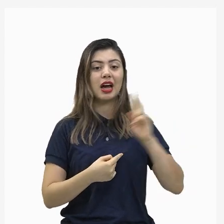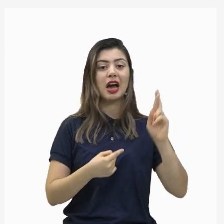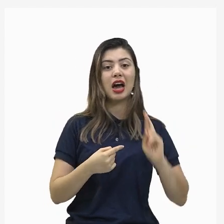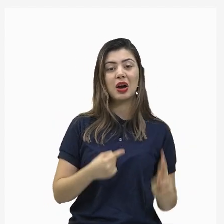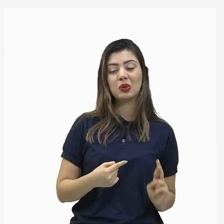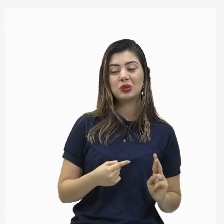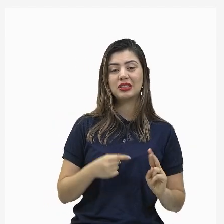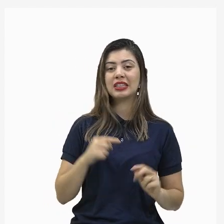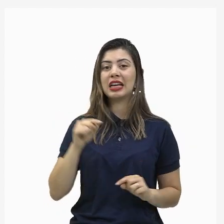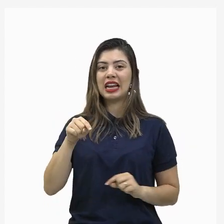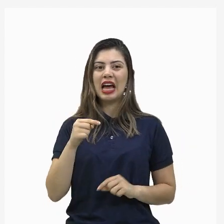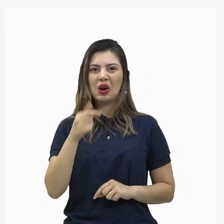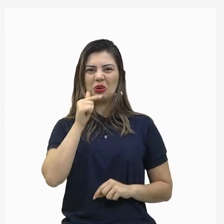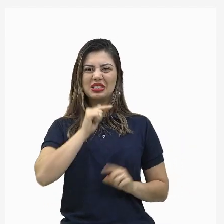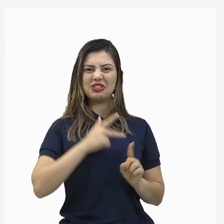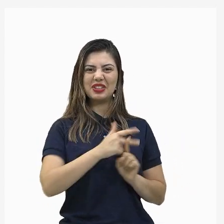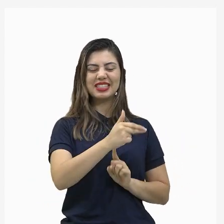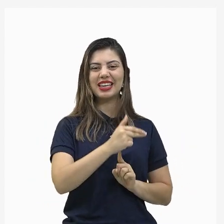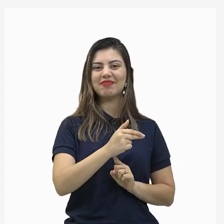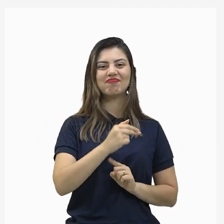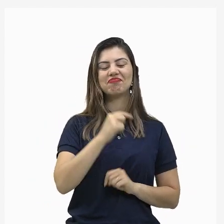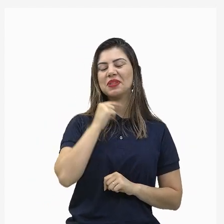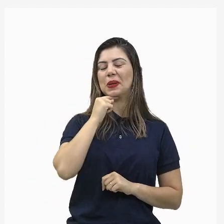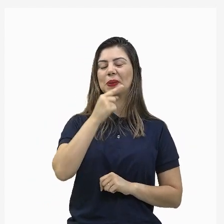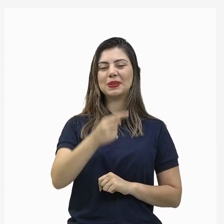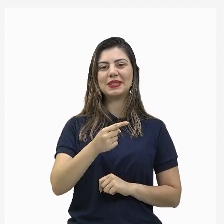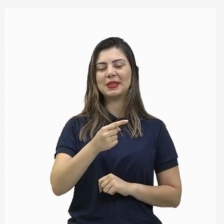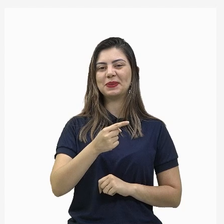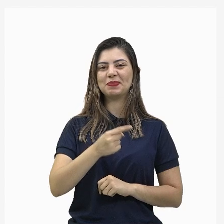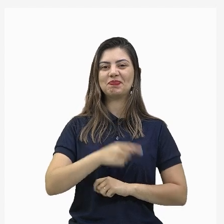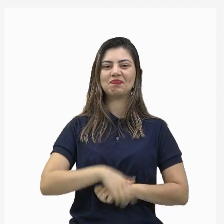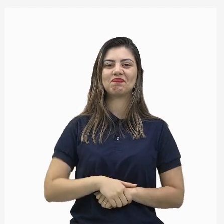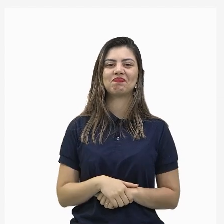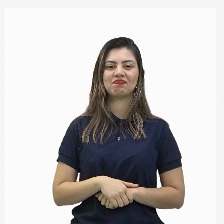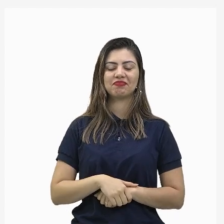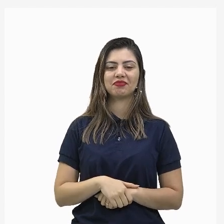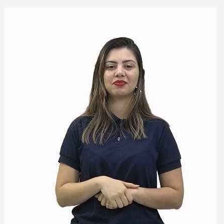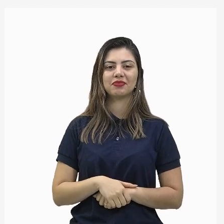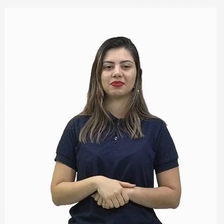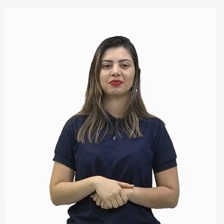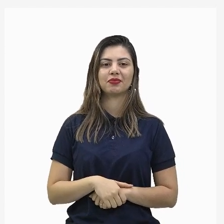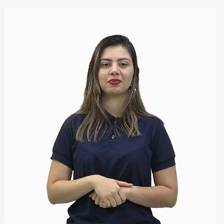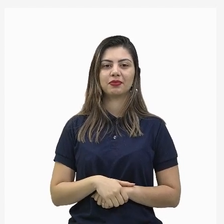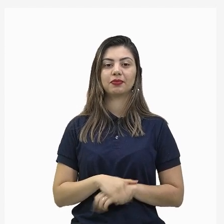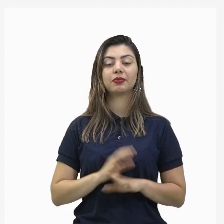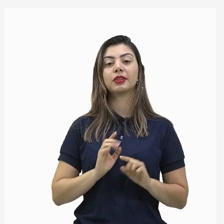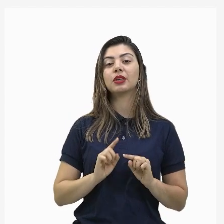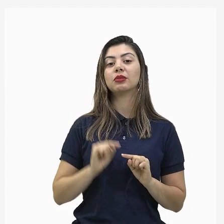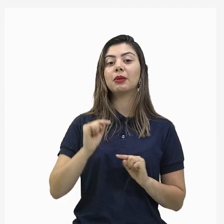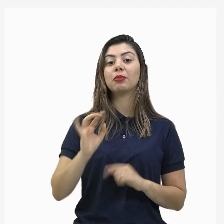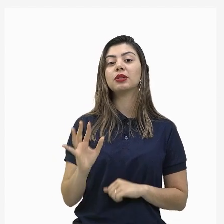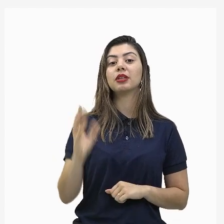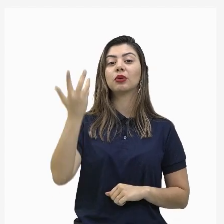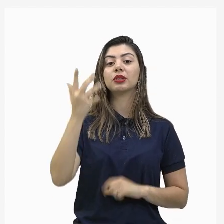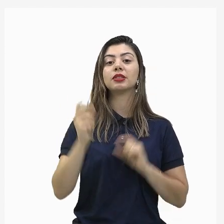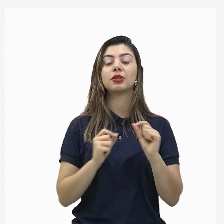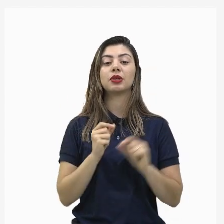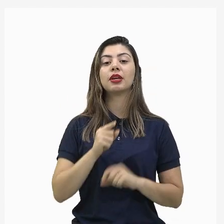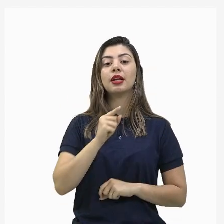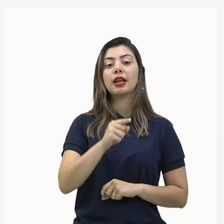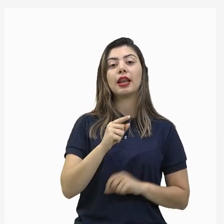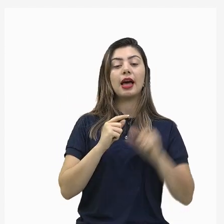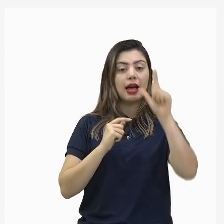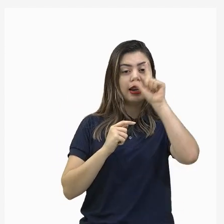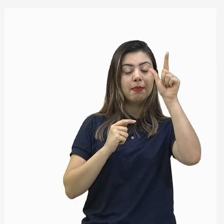russa frustraram este plano. E aí a gente tem o evento-chave, né? Que é o que aí? A invasão alemã